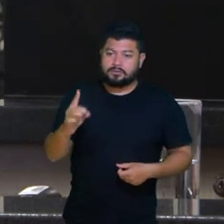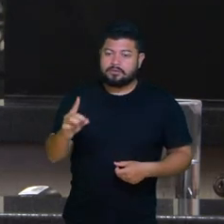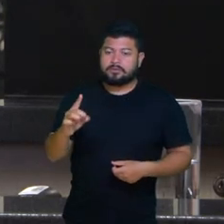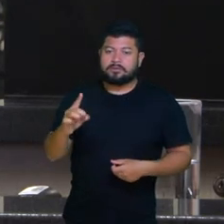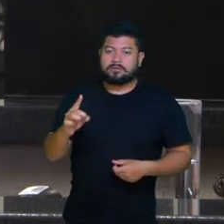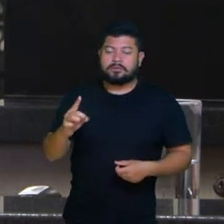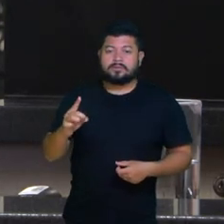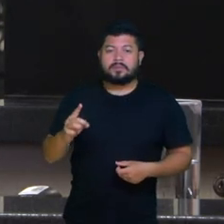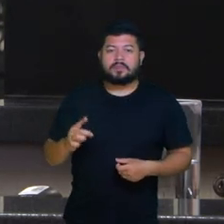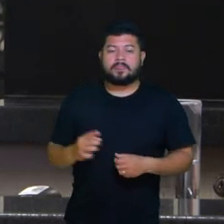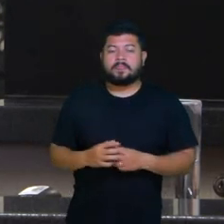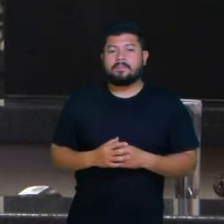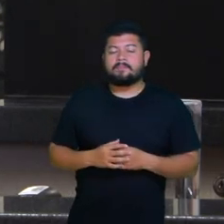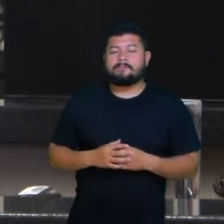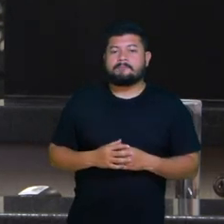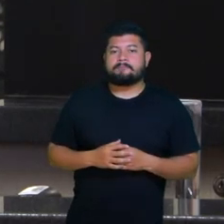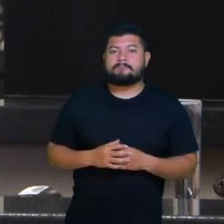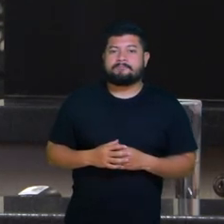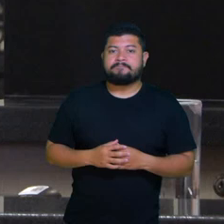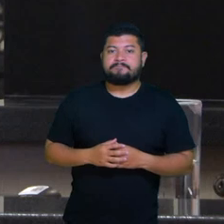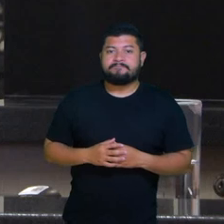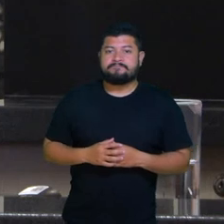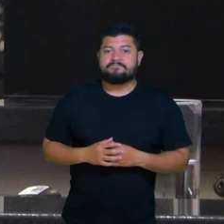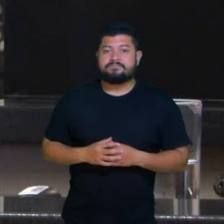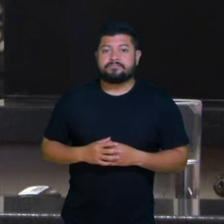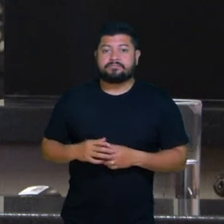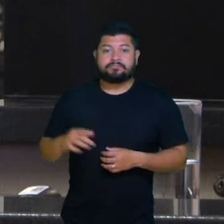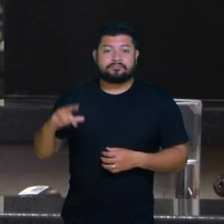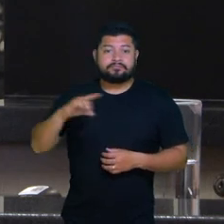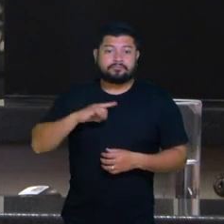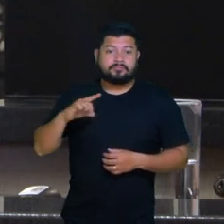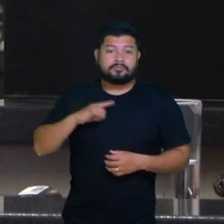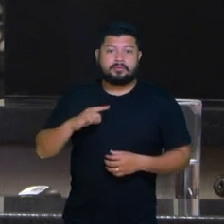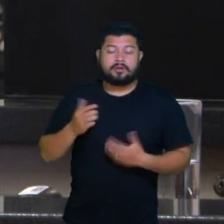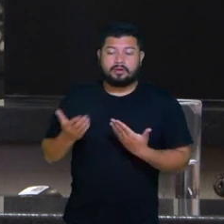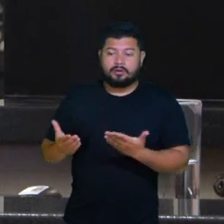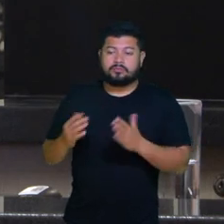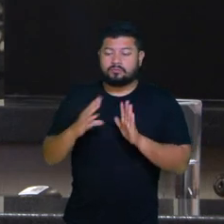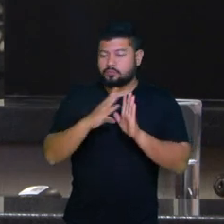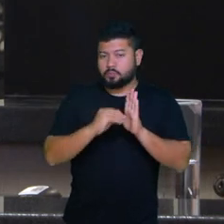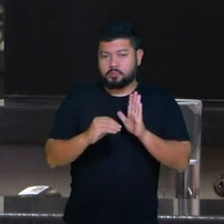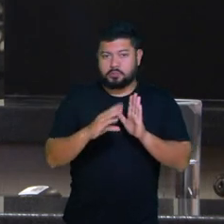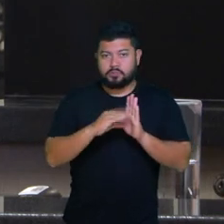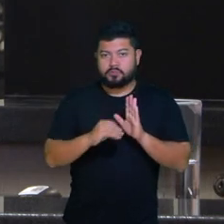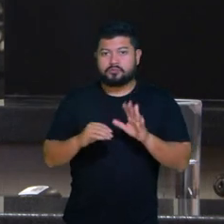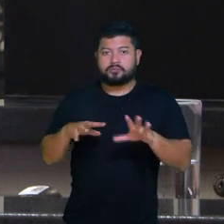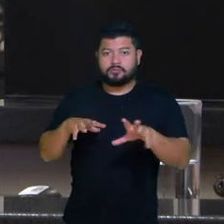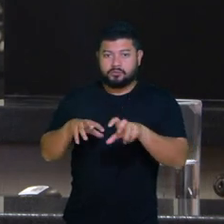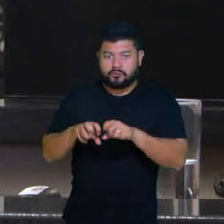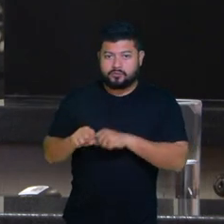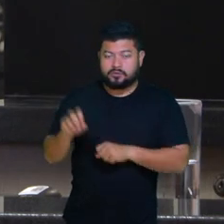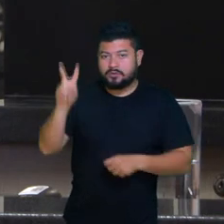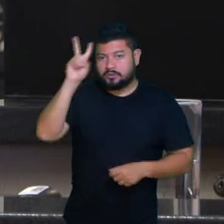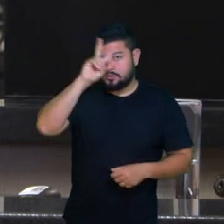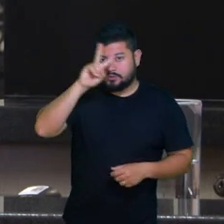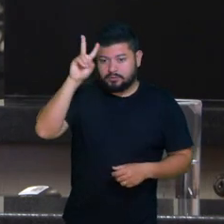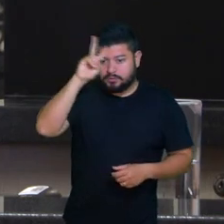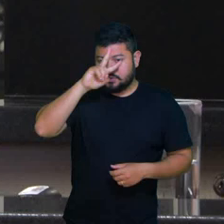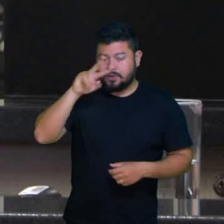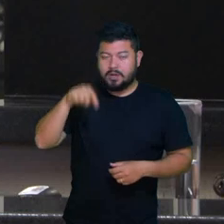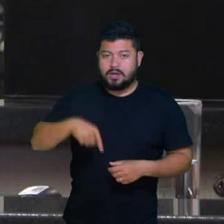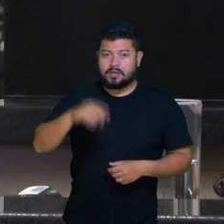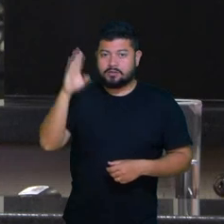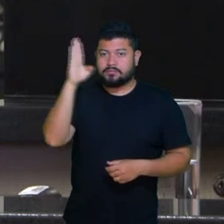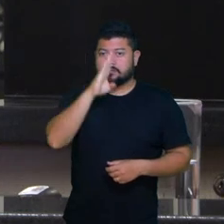Gerais que ainda trazem Aquele modelo de Formação histórico no Brasil